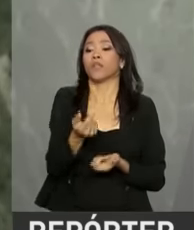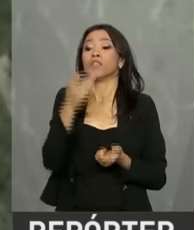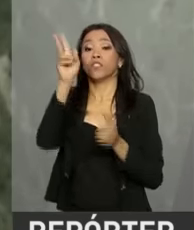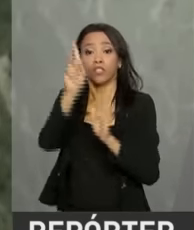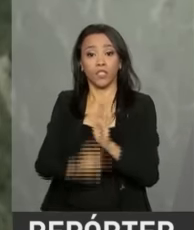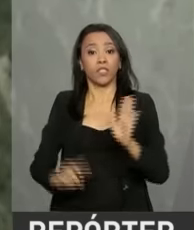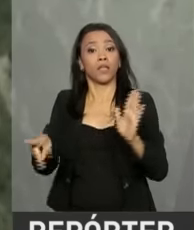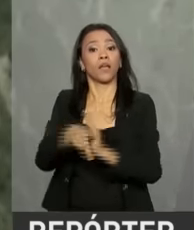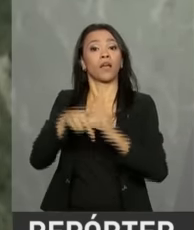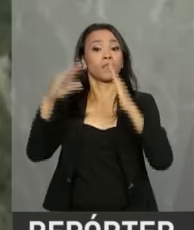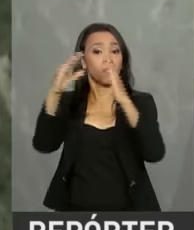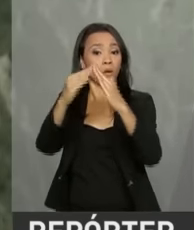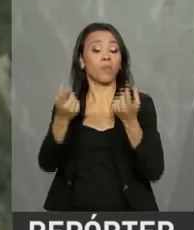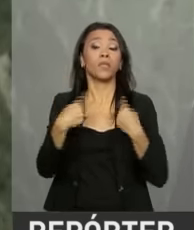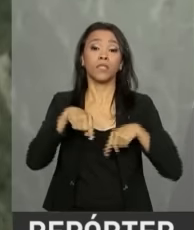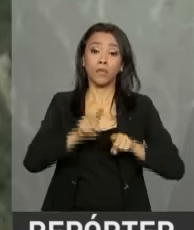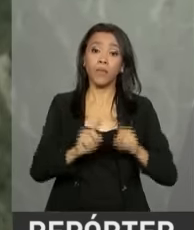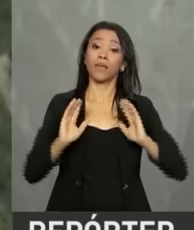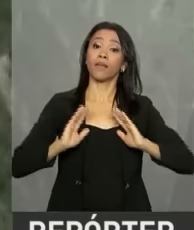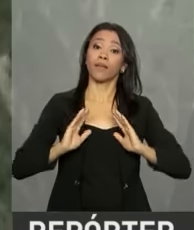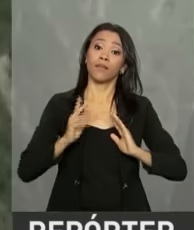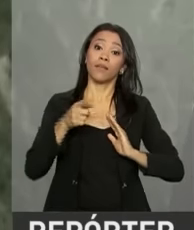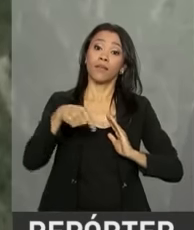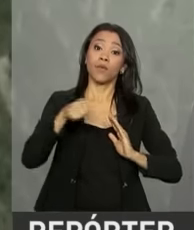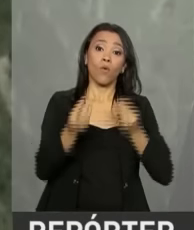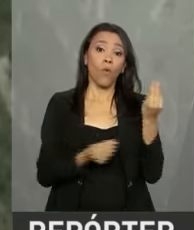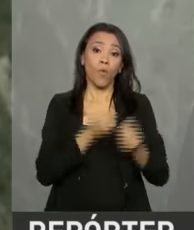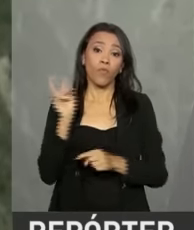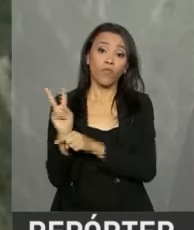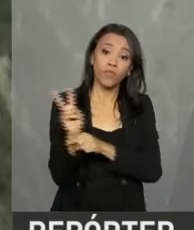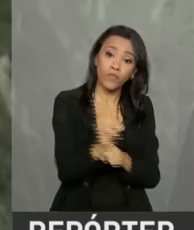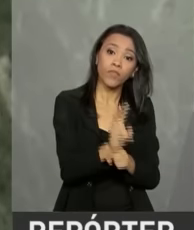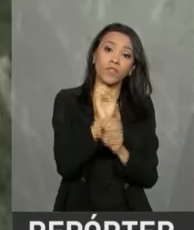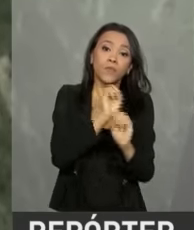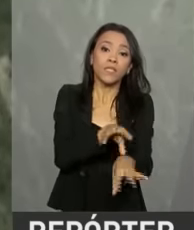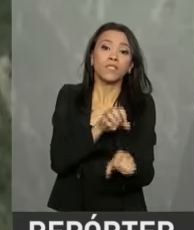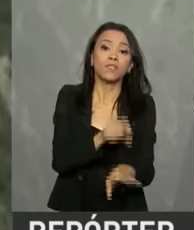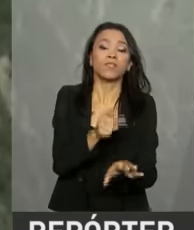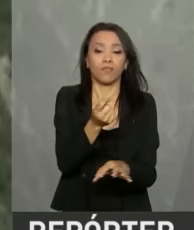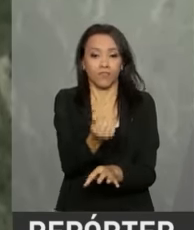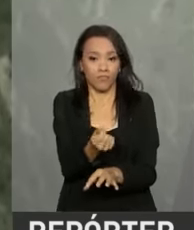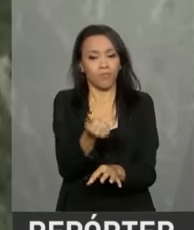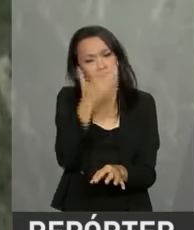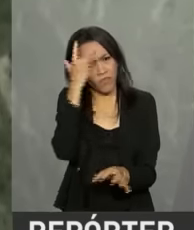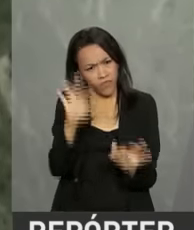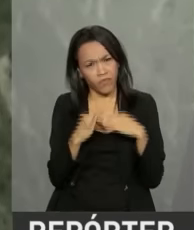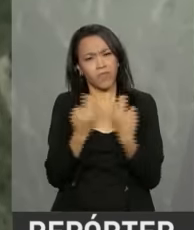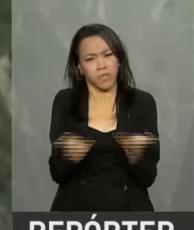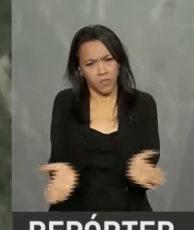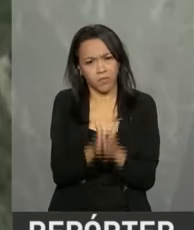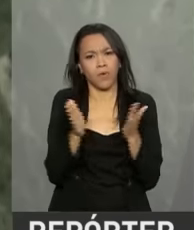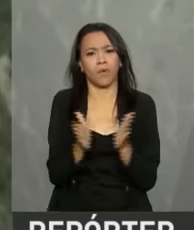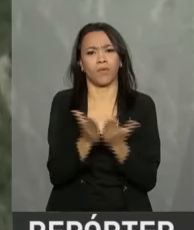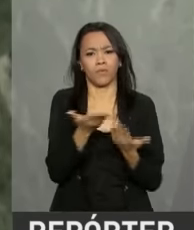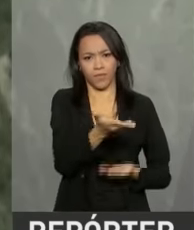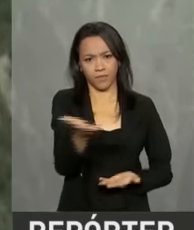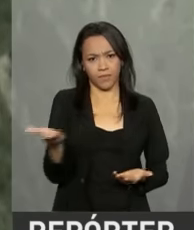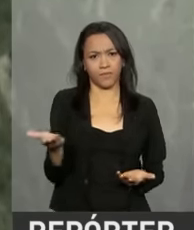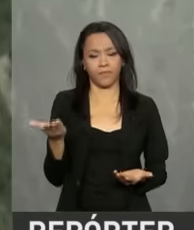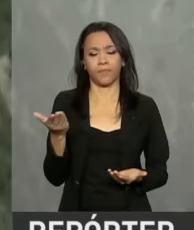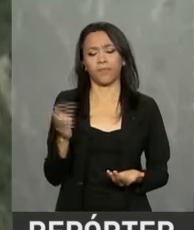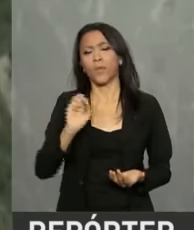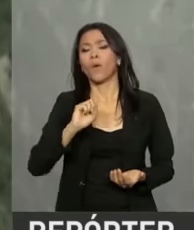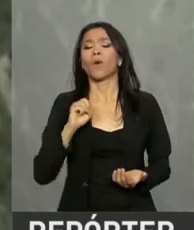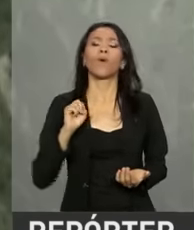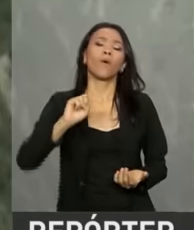à educação, inclusive por meio de financiamento a estudantes de famílias pobres, ou